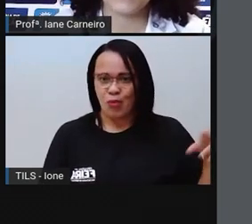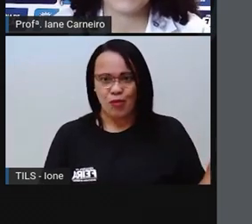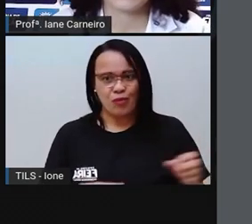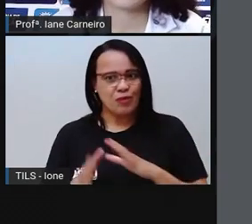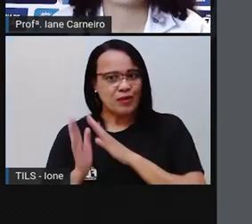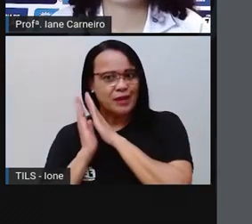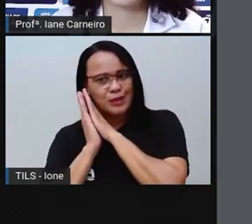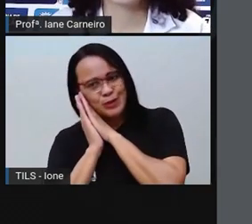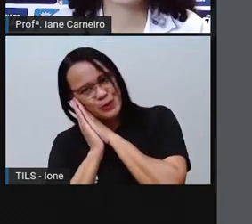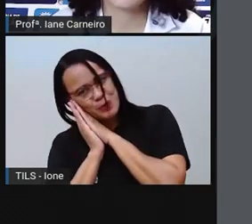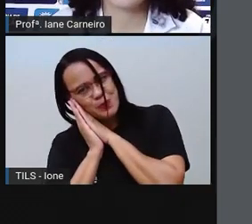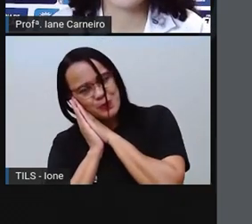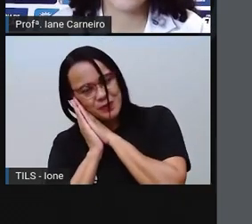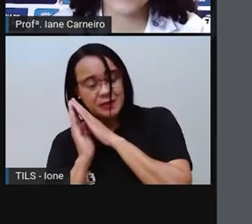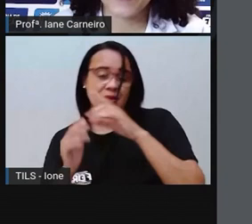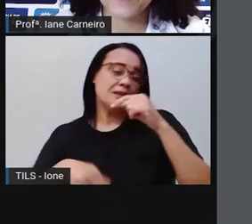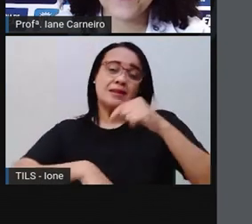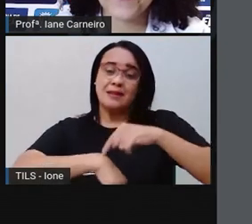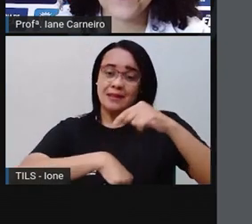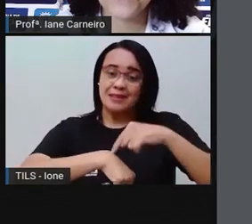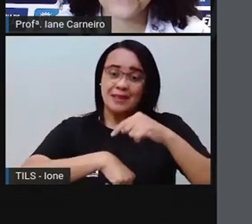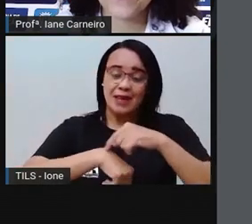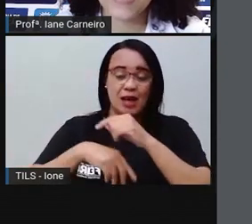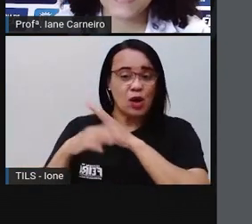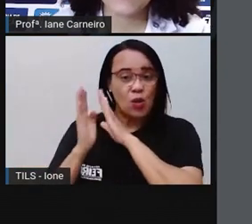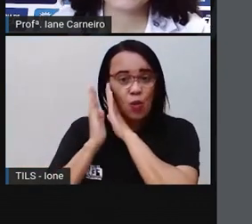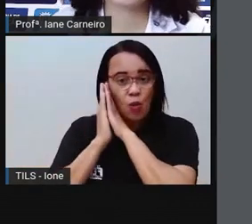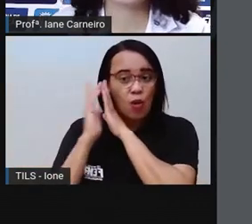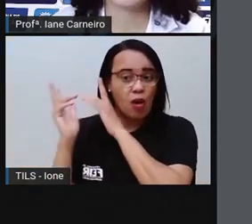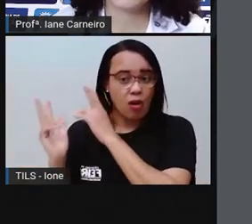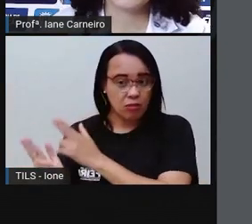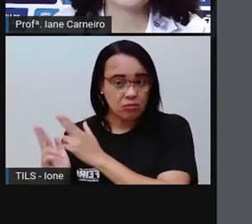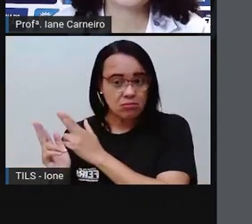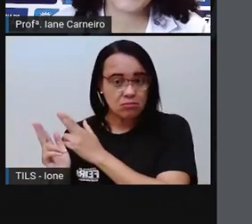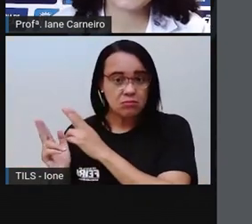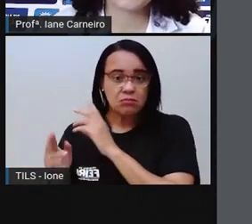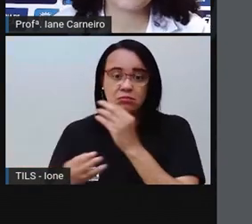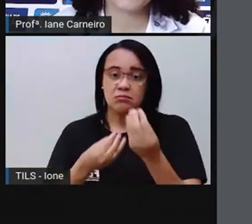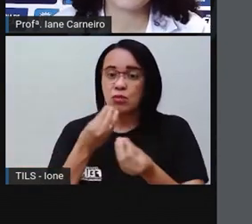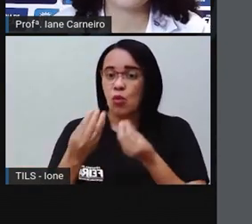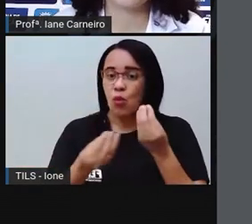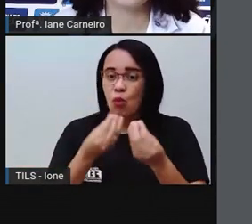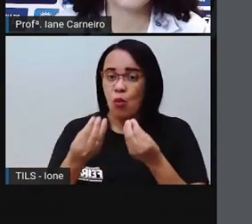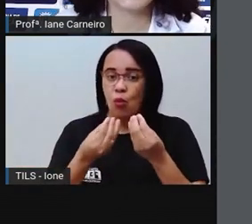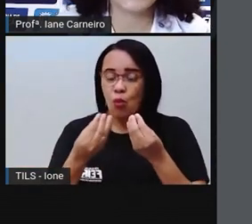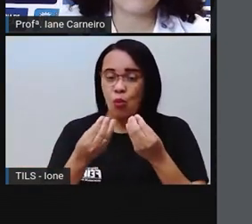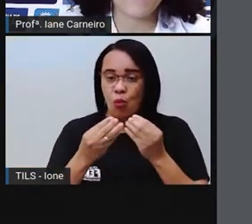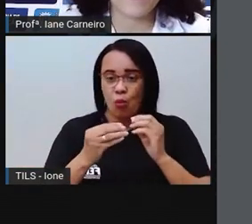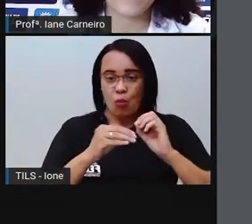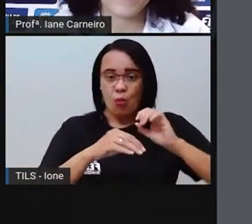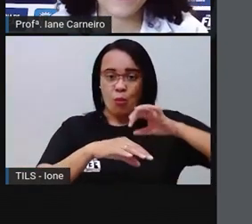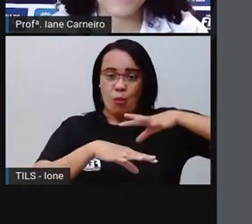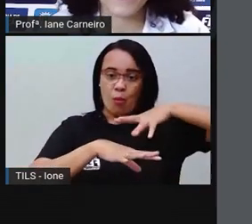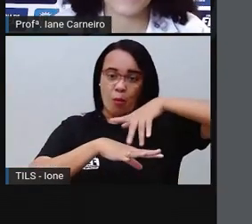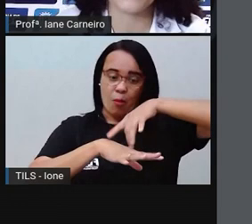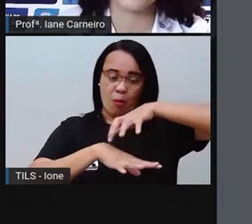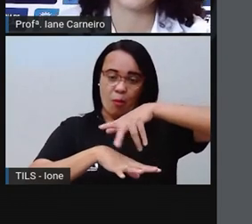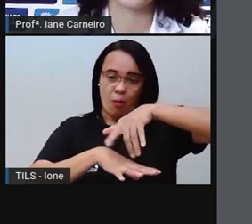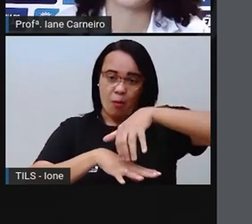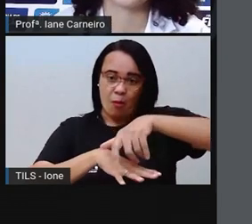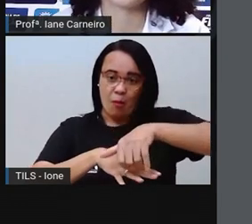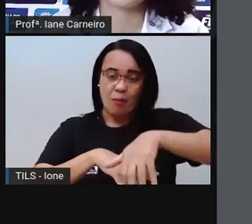dormir. É nessa hora que eles descem pela minha